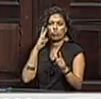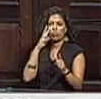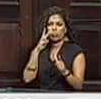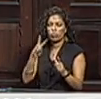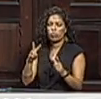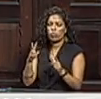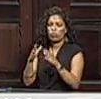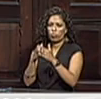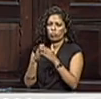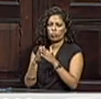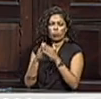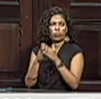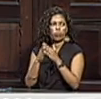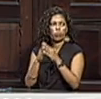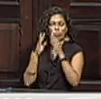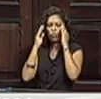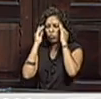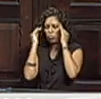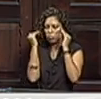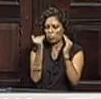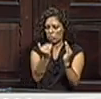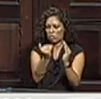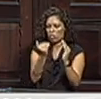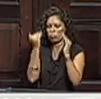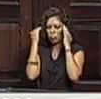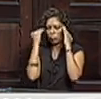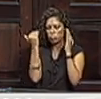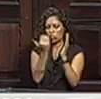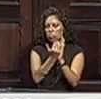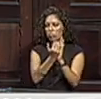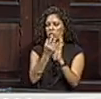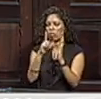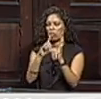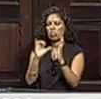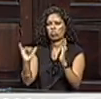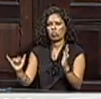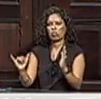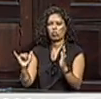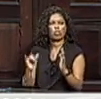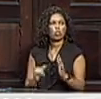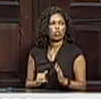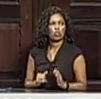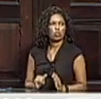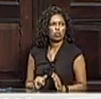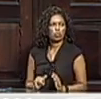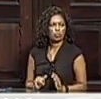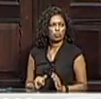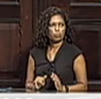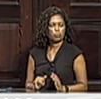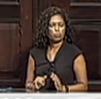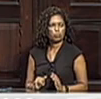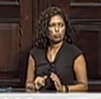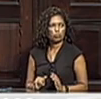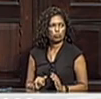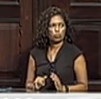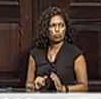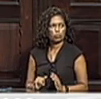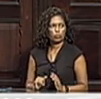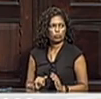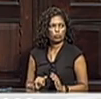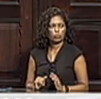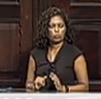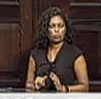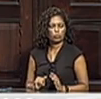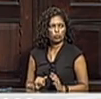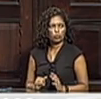vezes, aliás, acolhe sempre quando da discussão na presidência. Mas eu compreendo